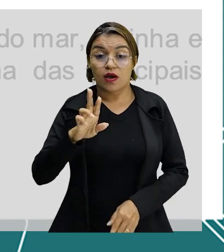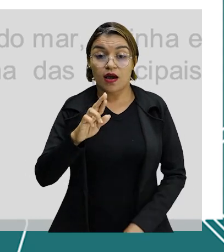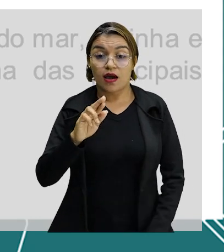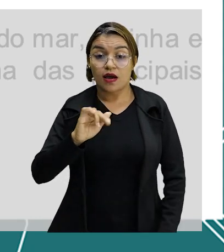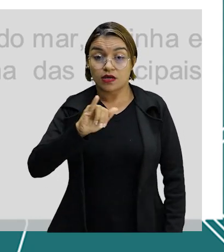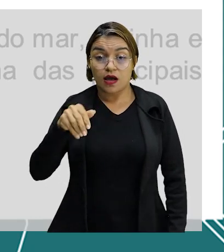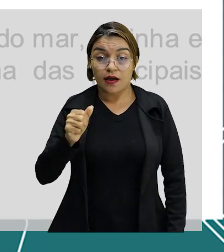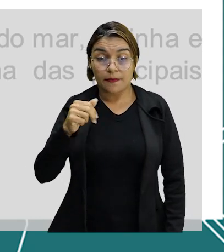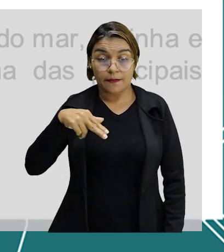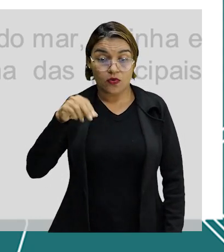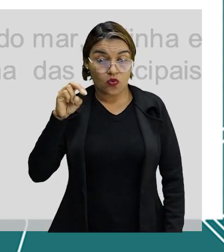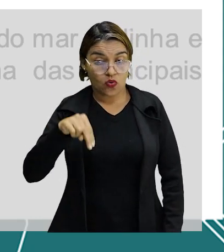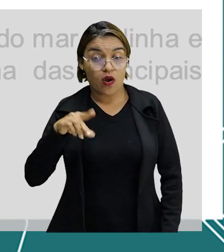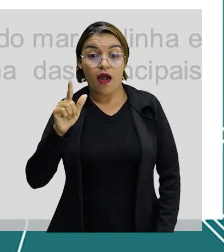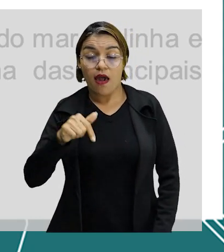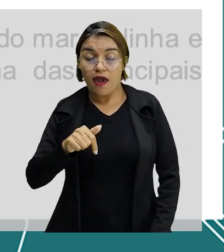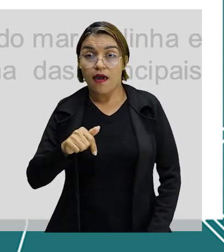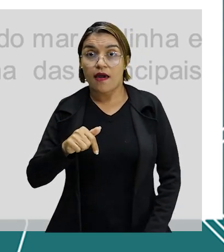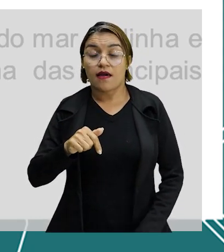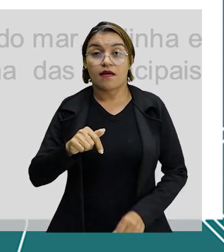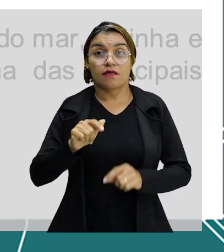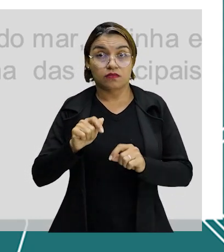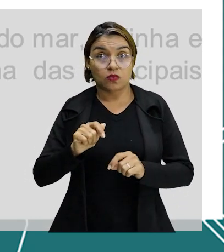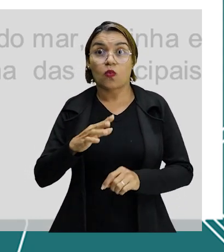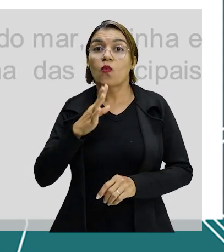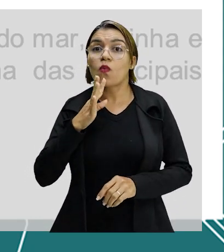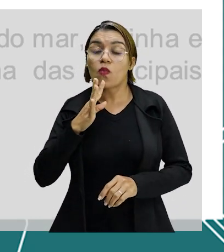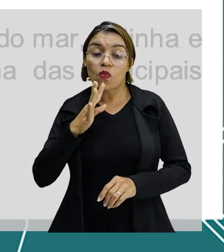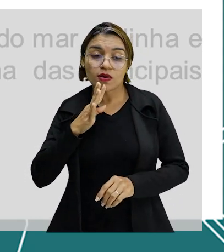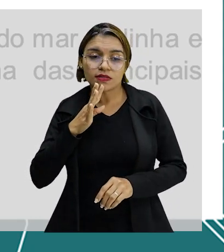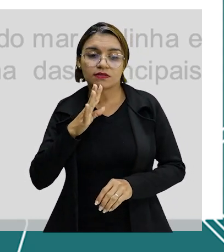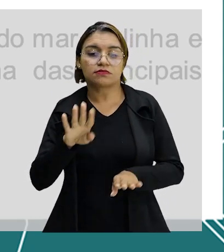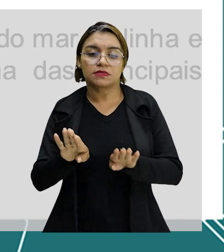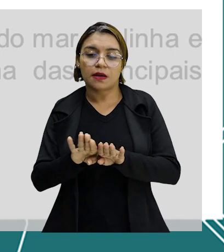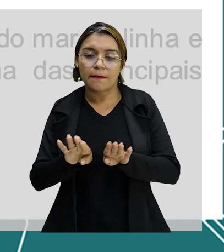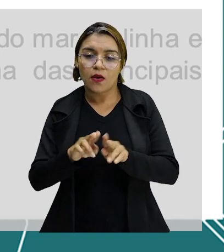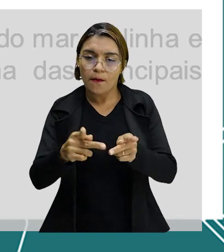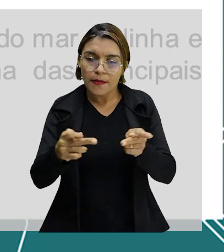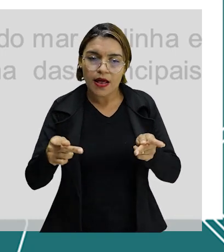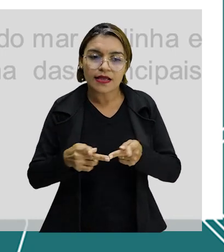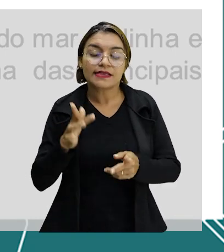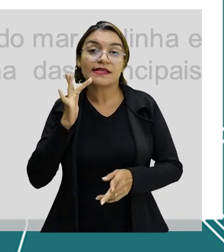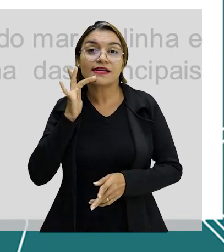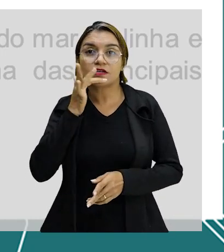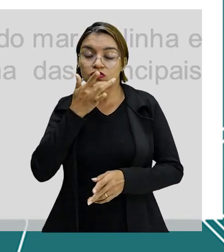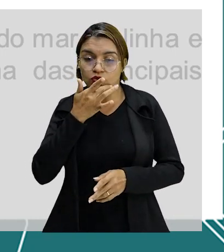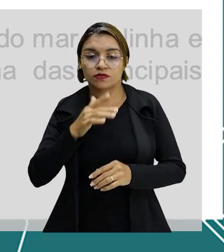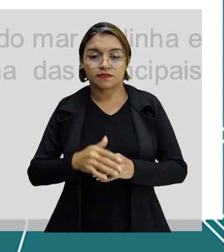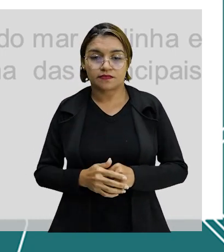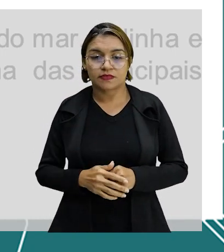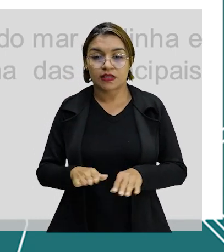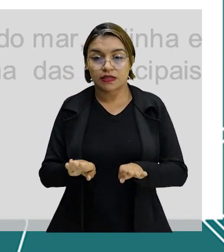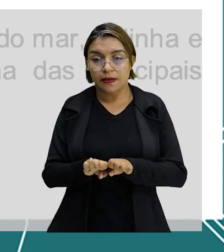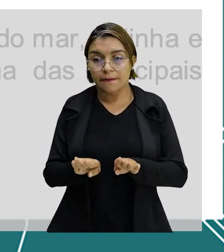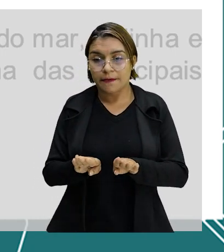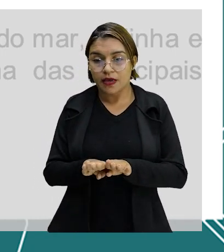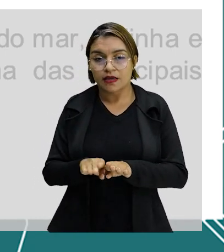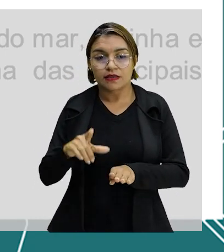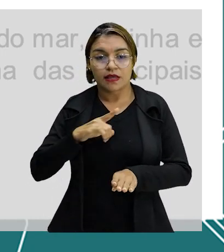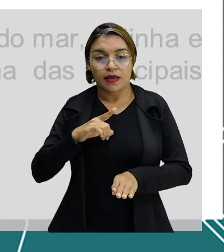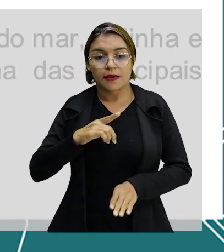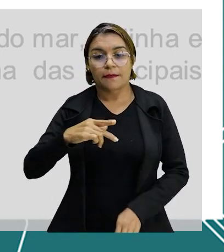das principais iguarias. Então, o prato mais conhecido, tá, da culinária espanhola é a paella